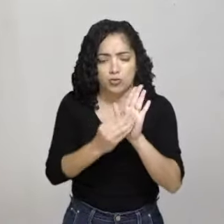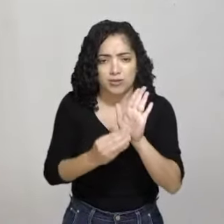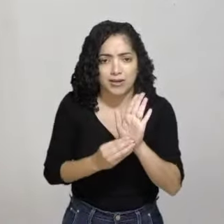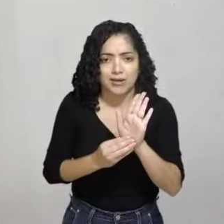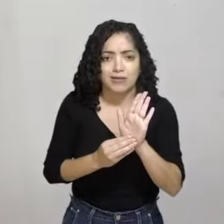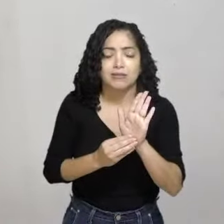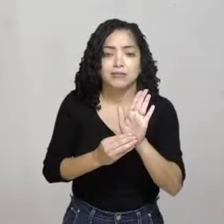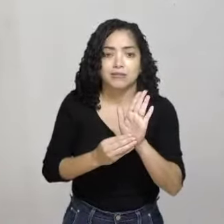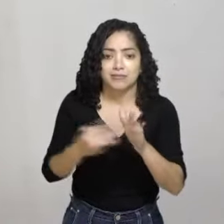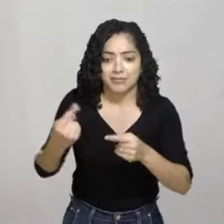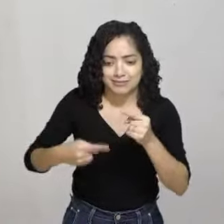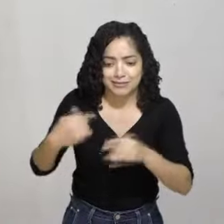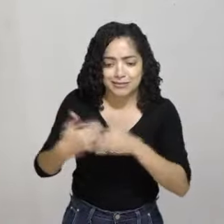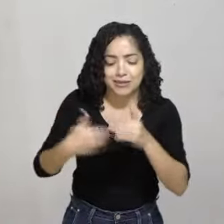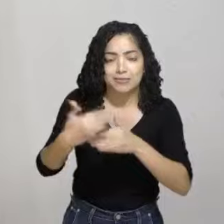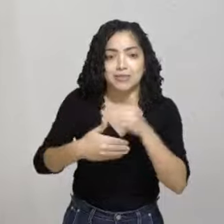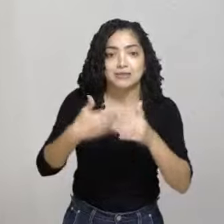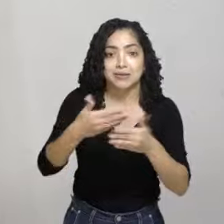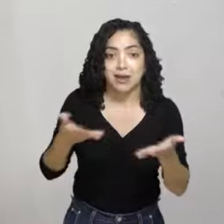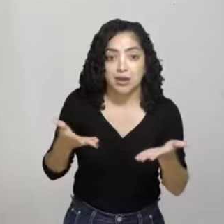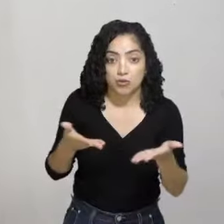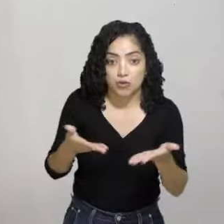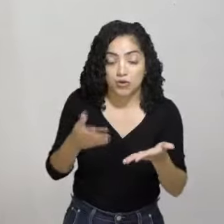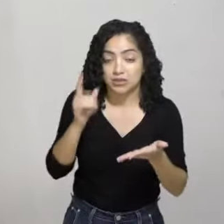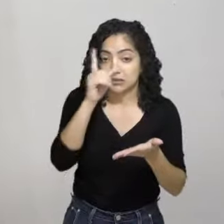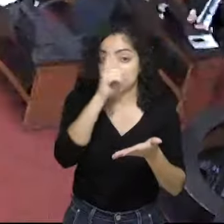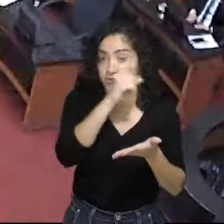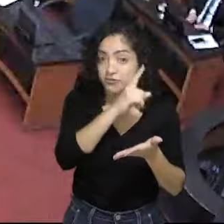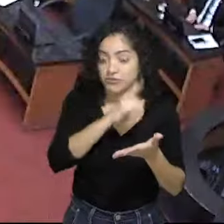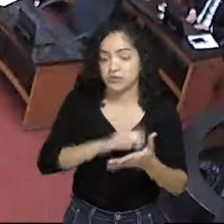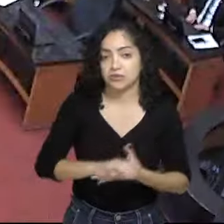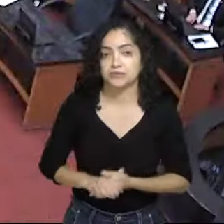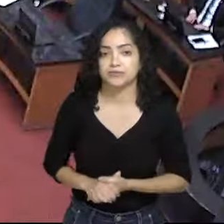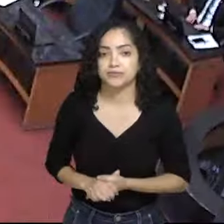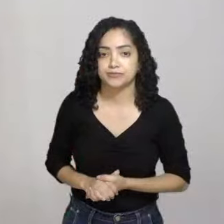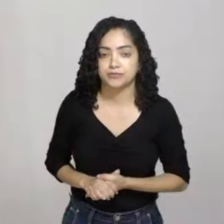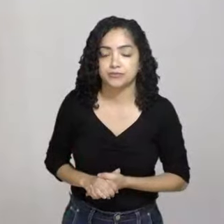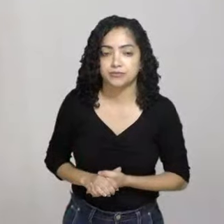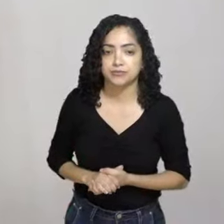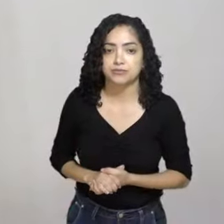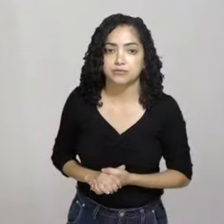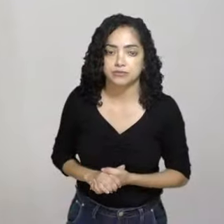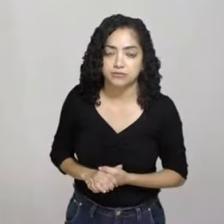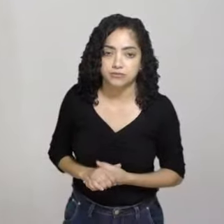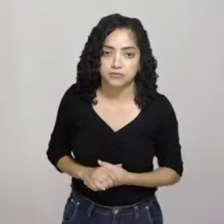tramitação aqui na casa.